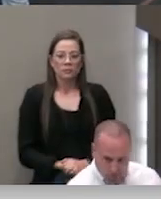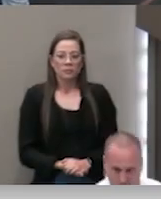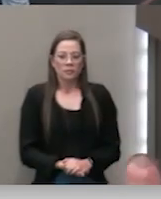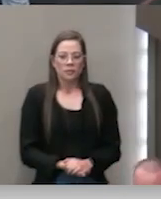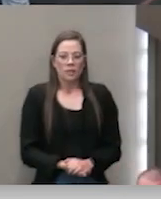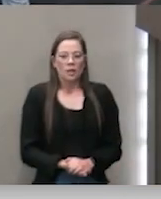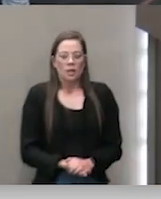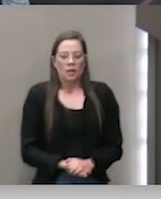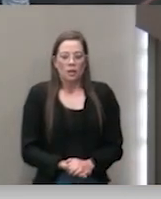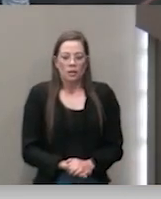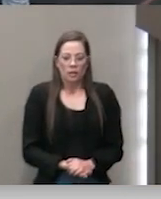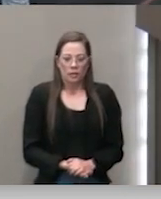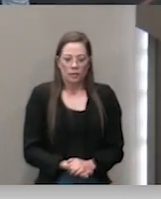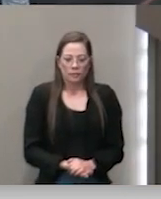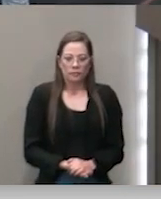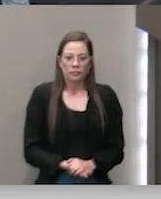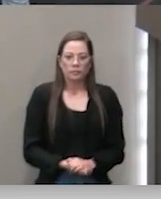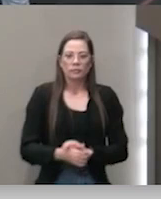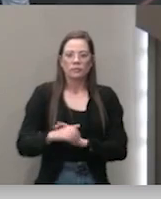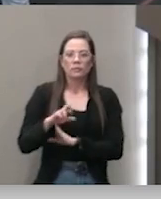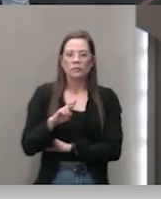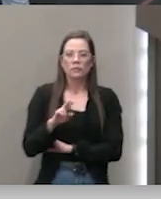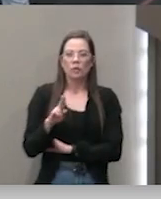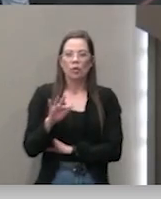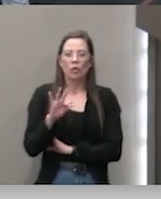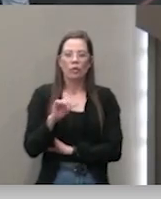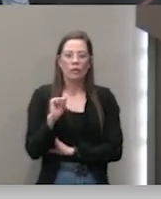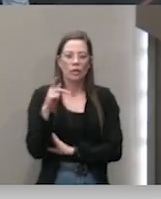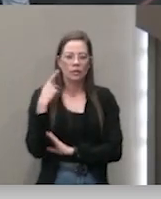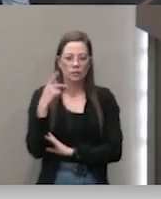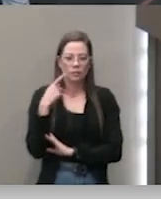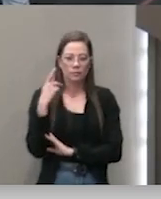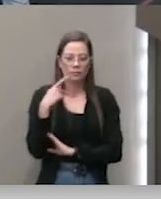Pô, Diego. Cláudio Luiz Rufa Soldá.